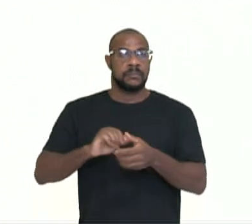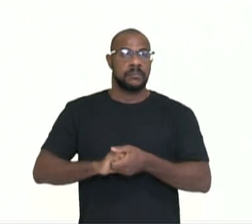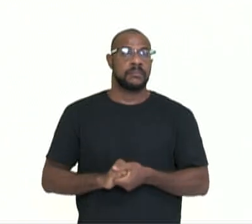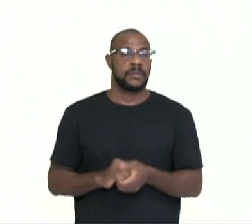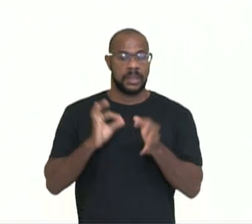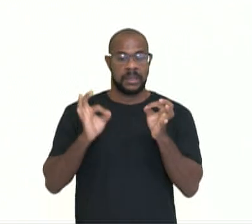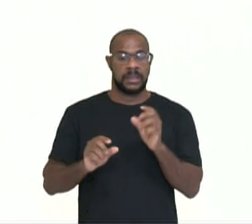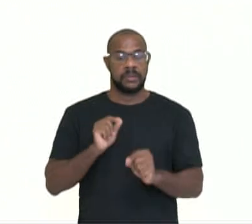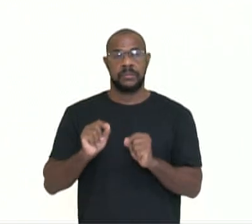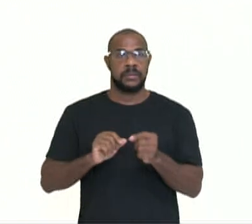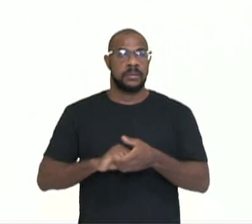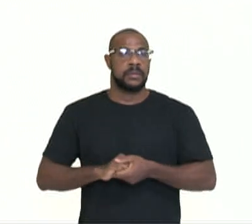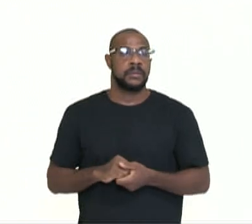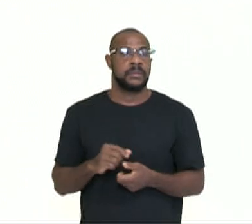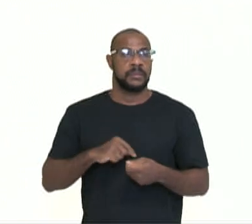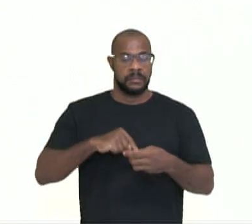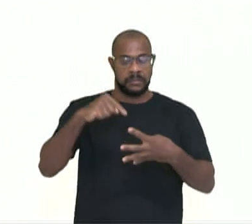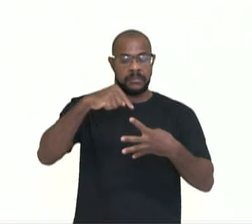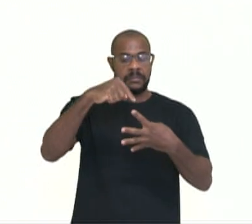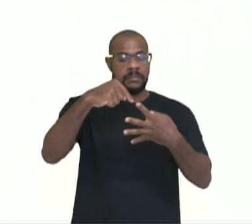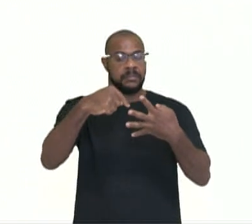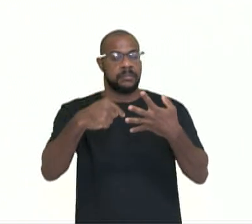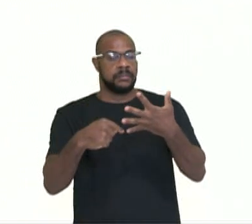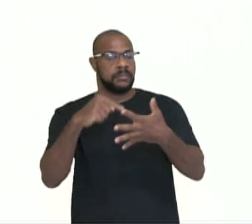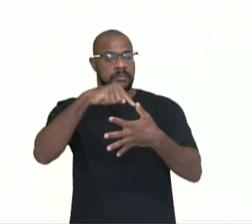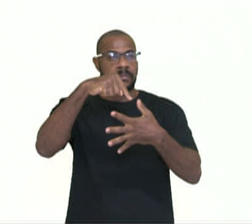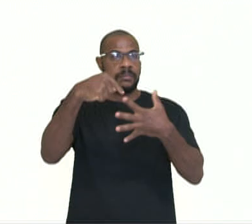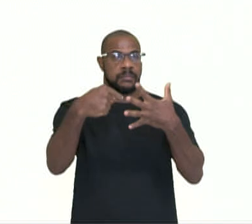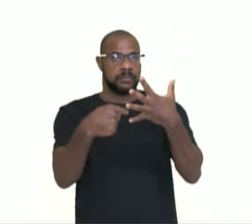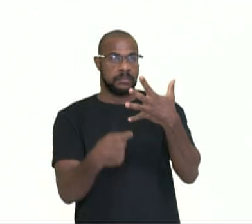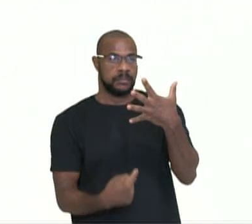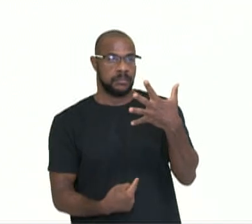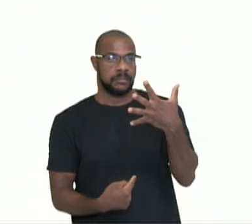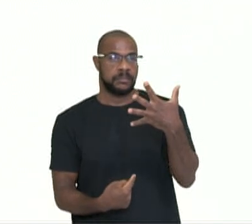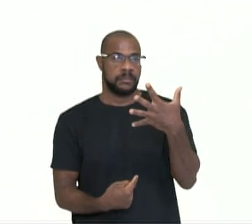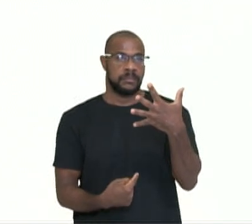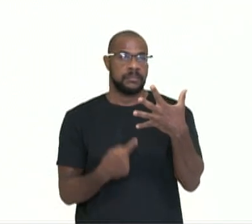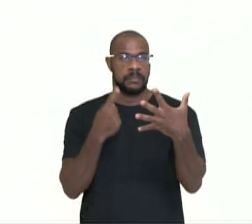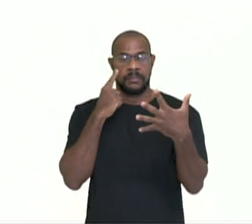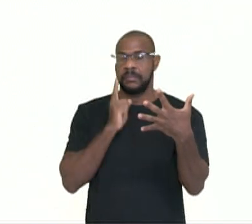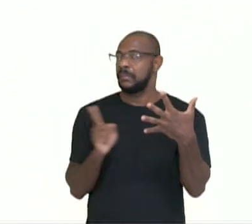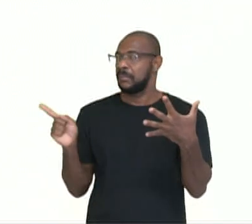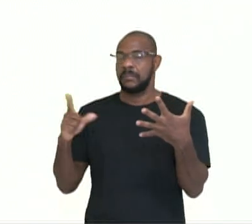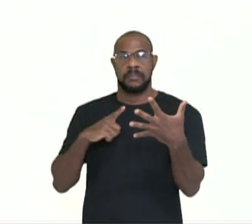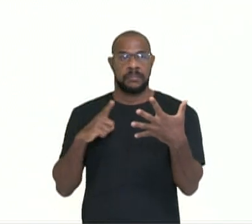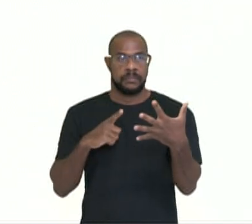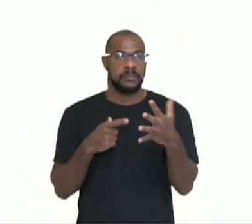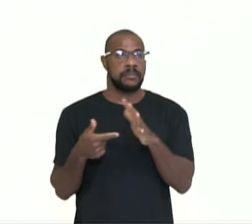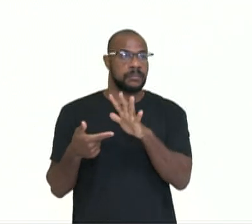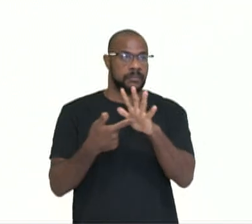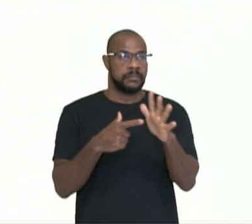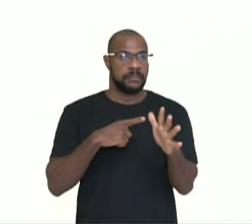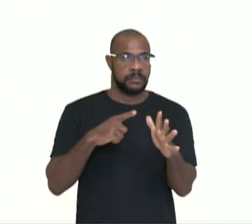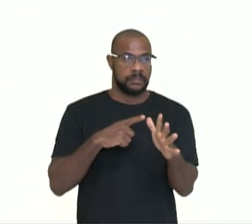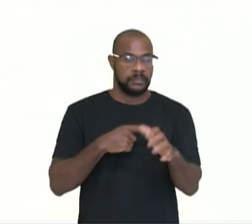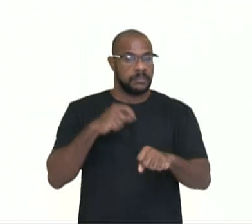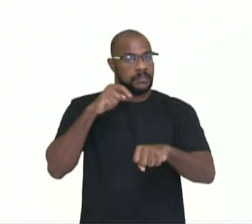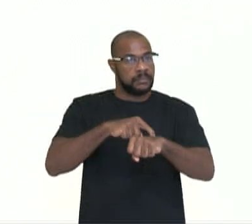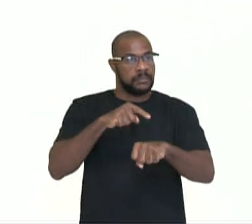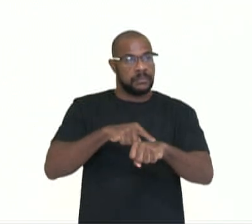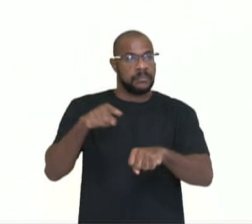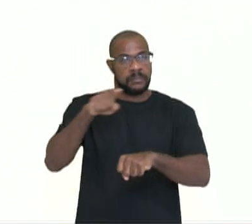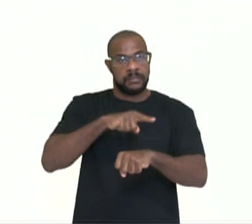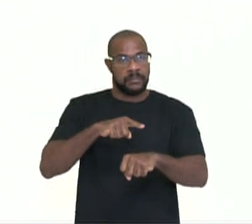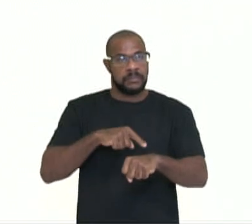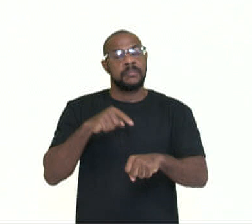tenho 5 afirmações, elas não couberam todas nesse slide, mas para vocês, aí em casa, vocês terão um tempinho para o